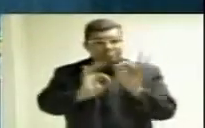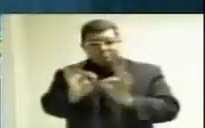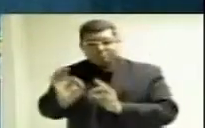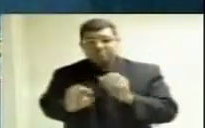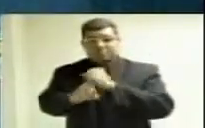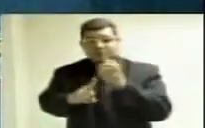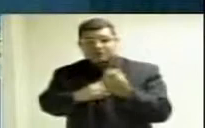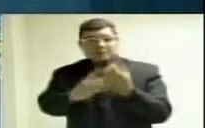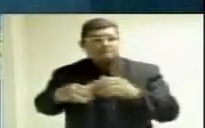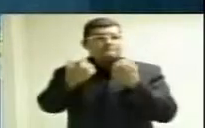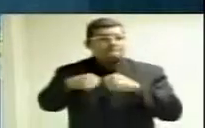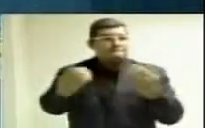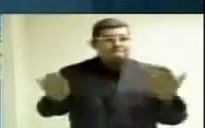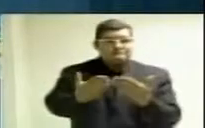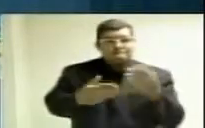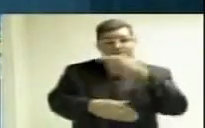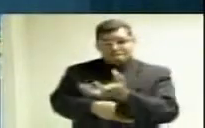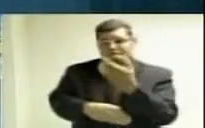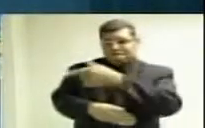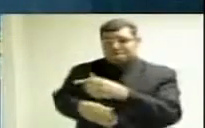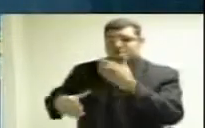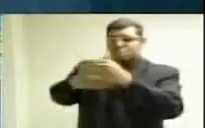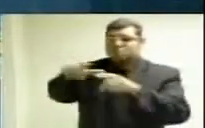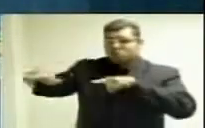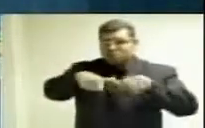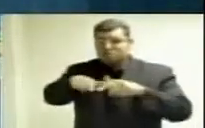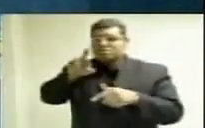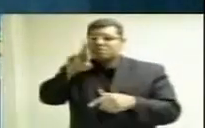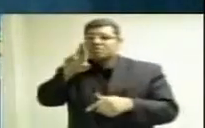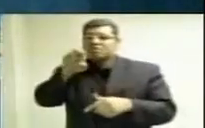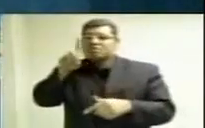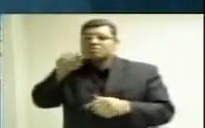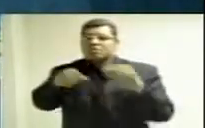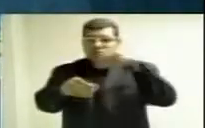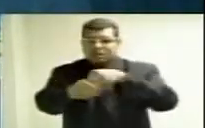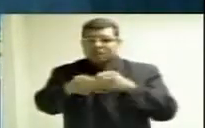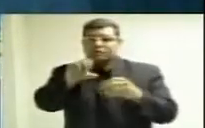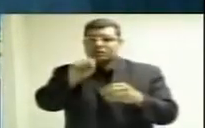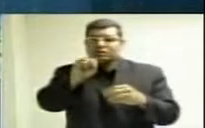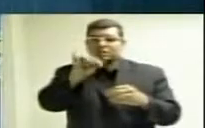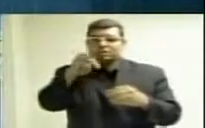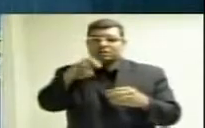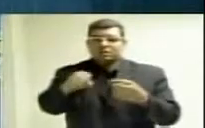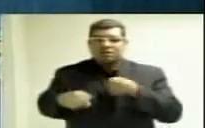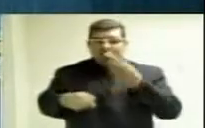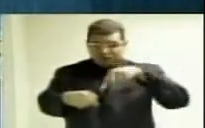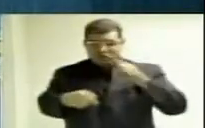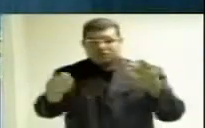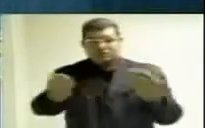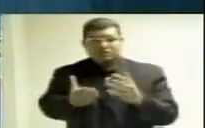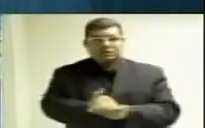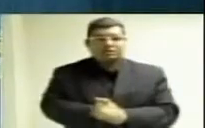reinserção social, principalmente aqueles de geração de trabalho e renda dentro do sistema prisional. Eu